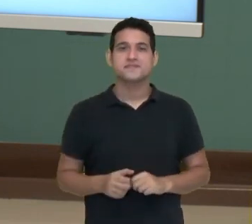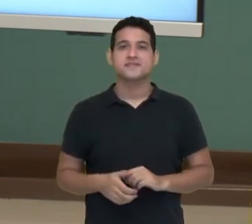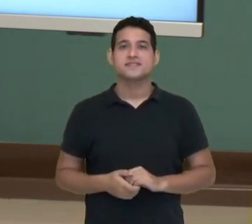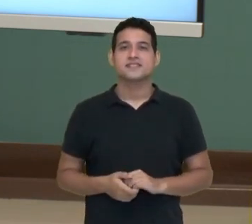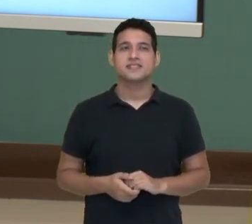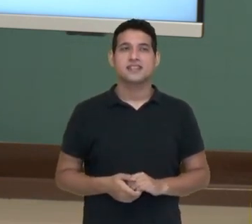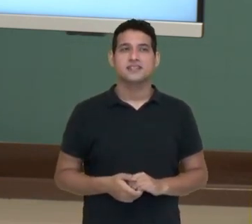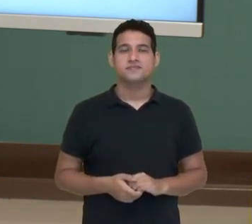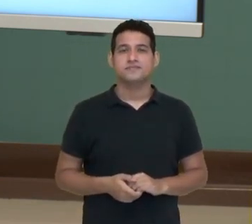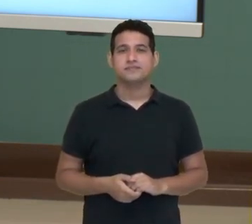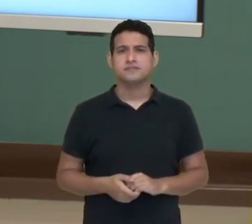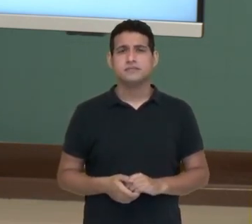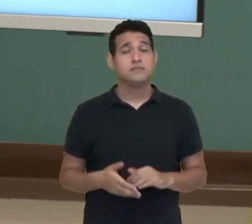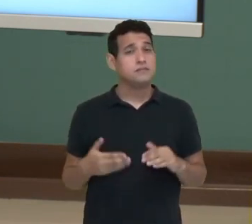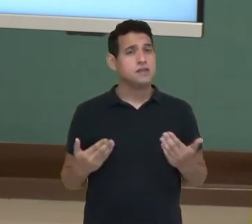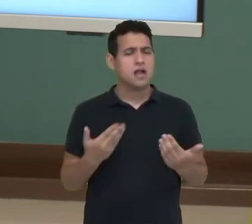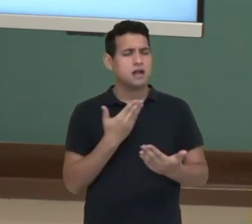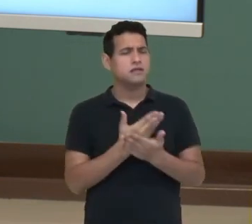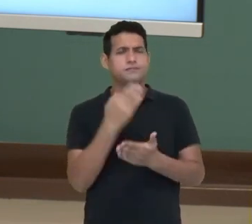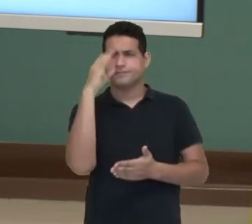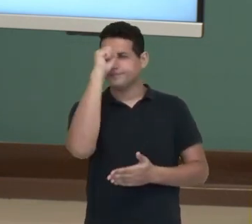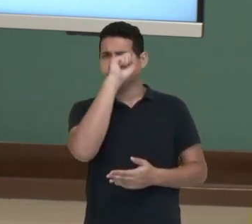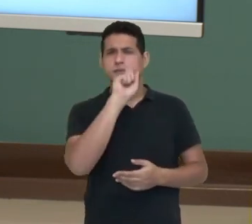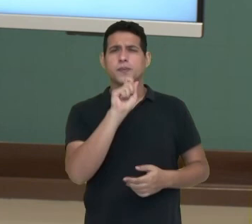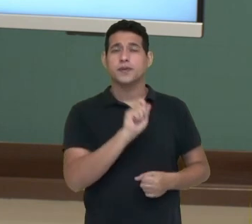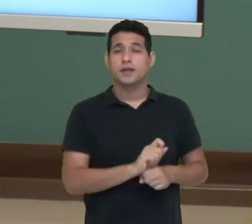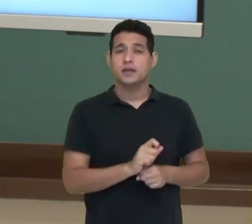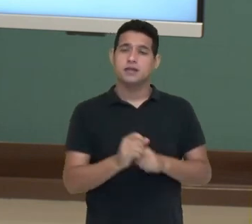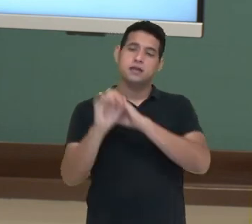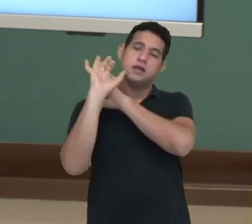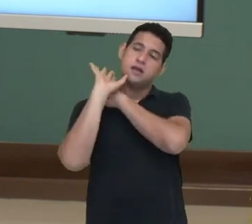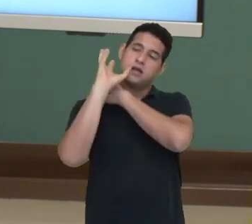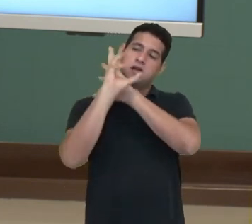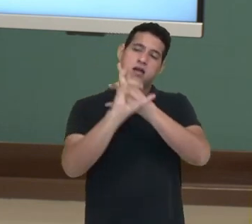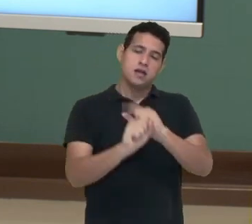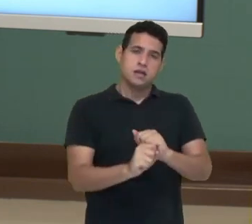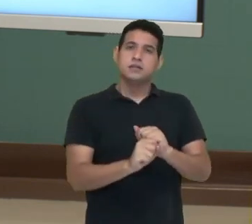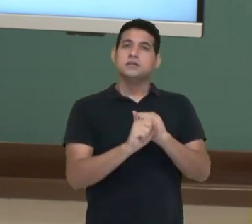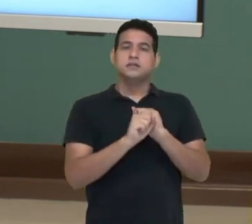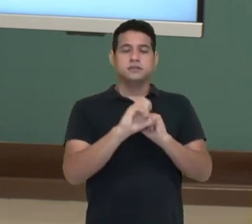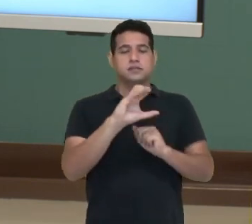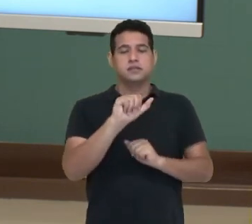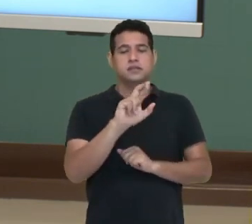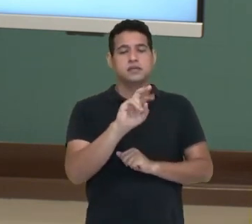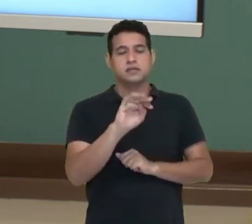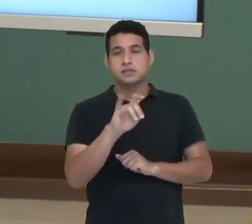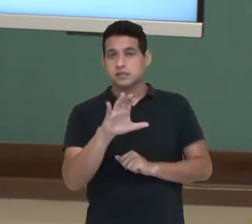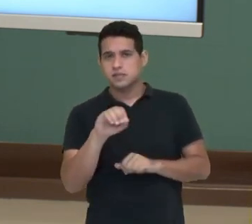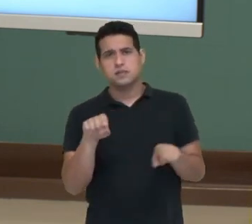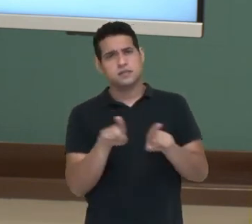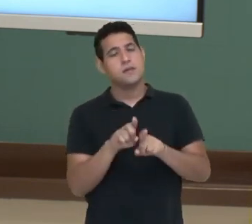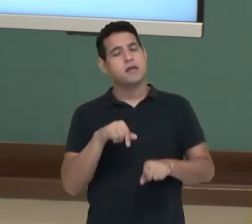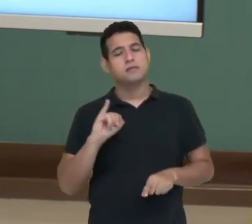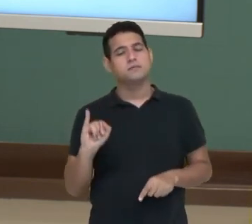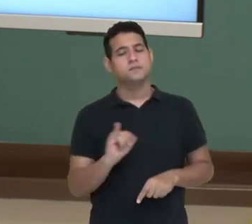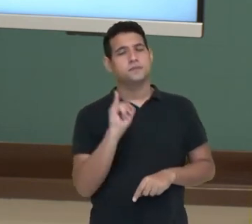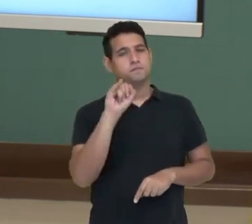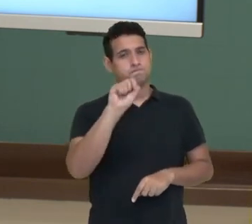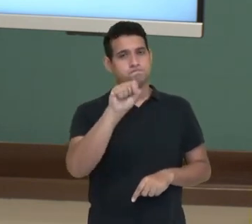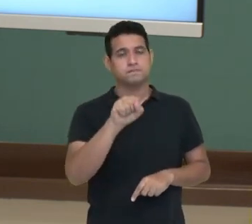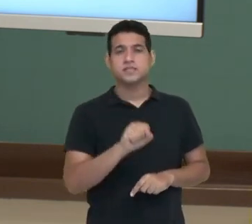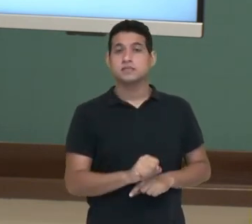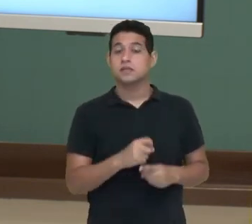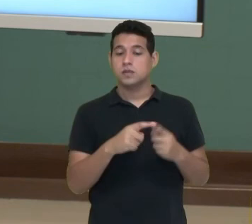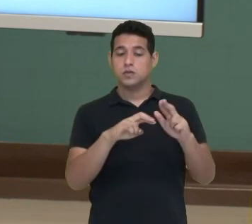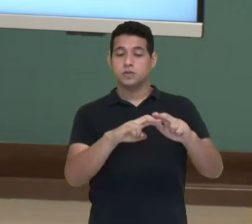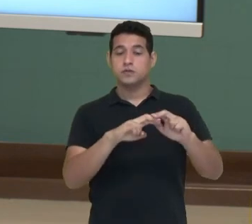ok? O que vimos nessa aula? Retomamos plano cartesiano e pares ordenados, que é muito importante, tá? Por